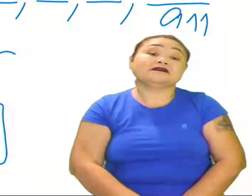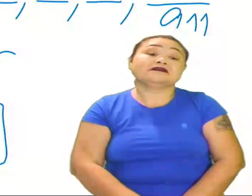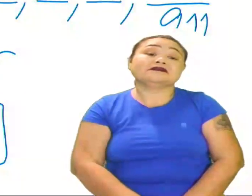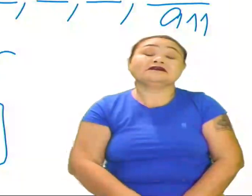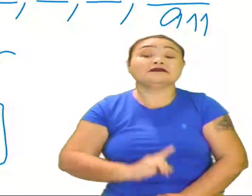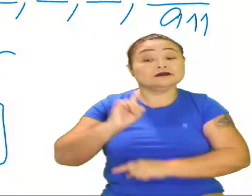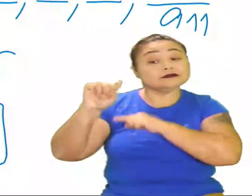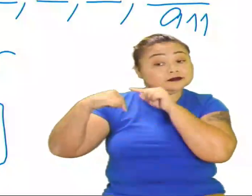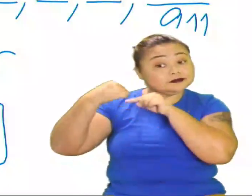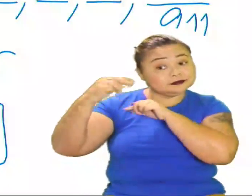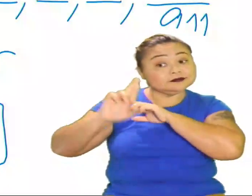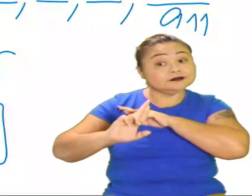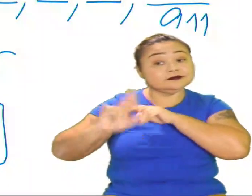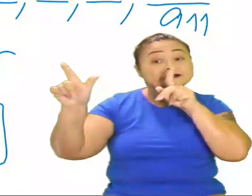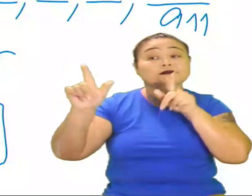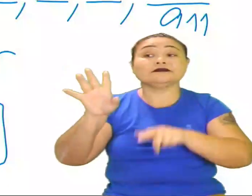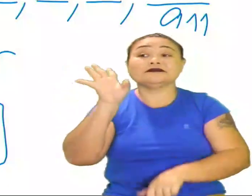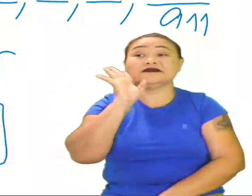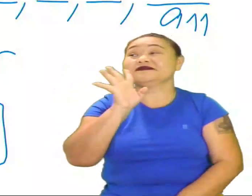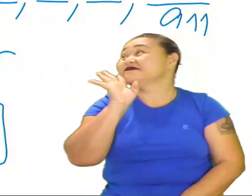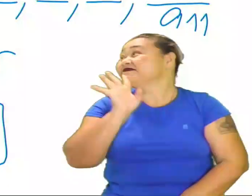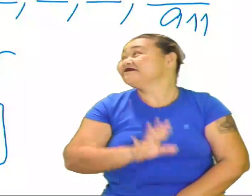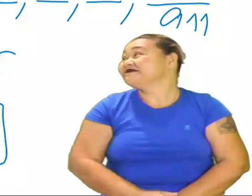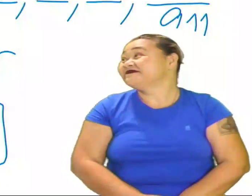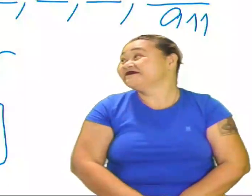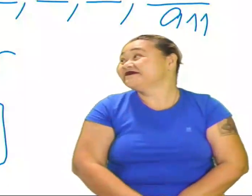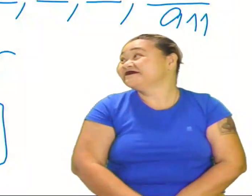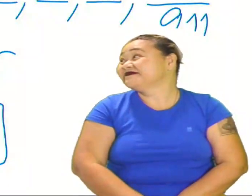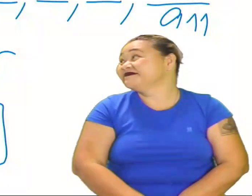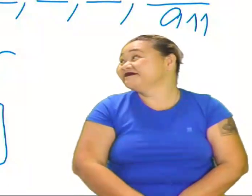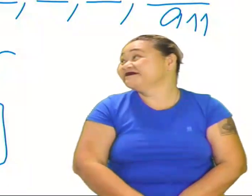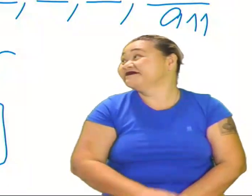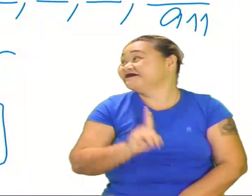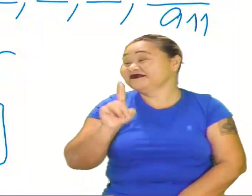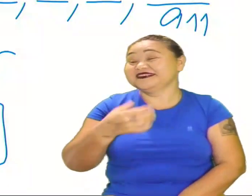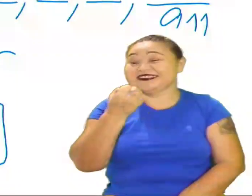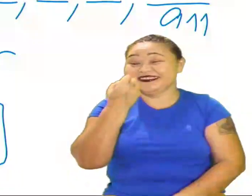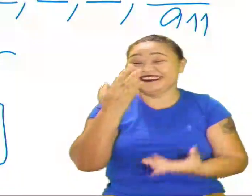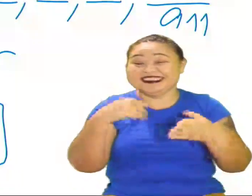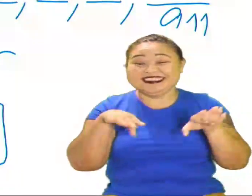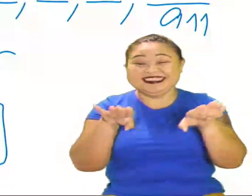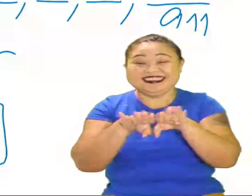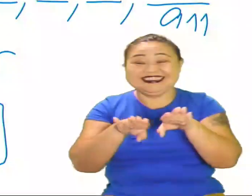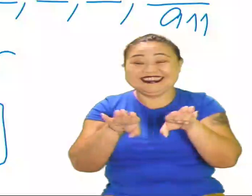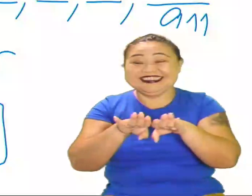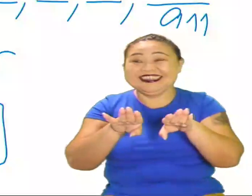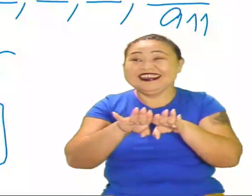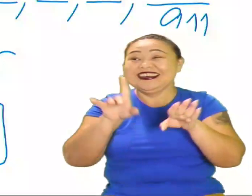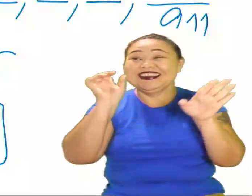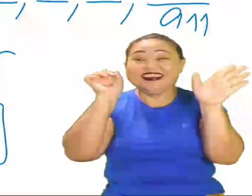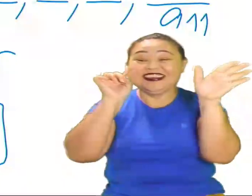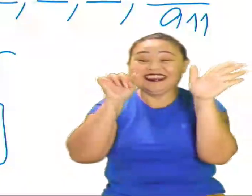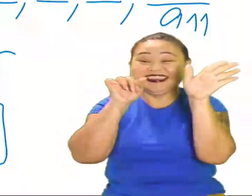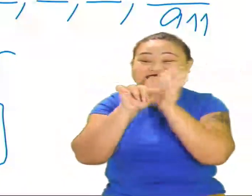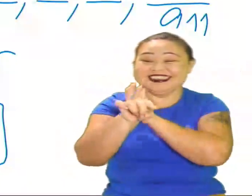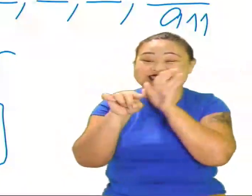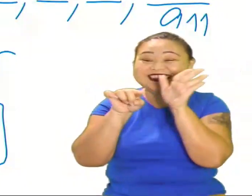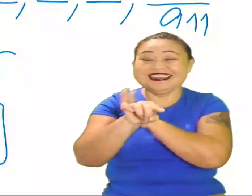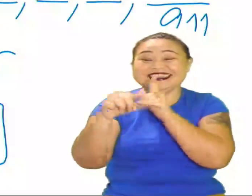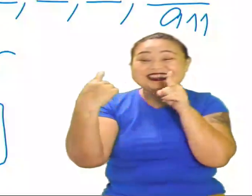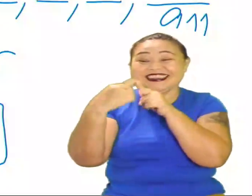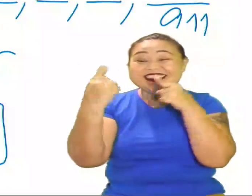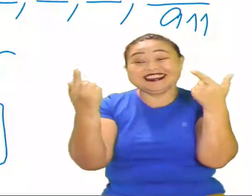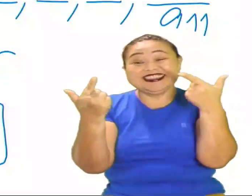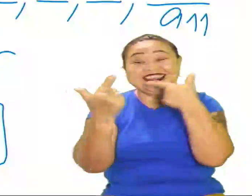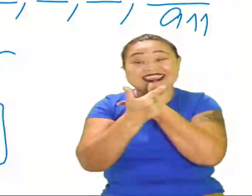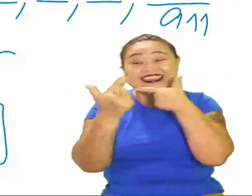Outro processo, né? Legal. Bom também. Os alunos ficam perguntando, professor Maurício, do que a gente fica rindo